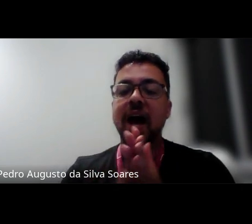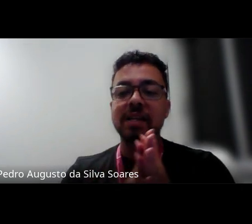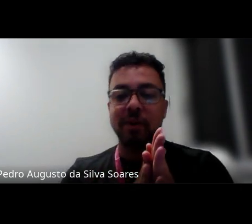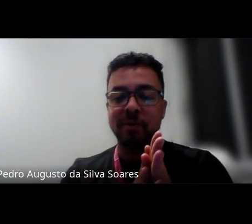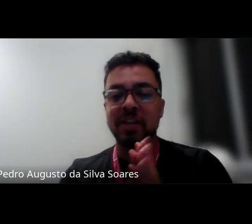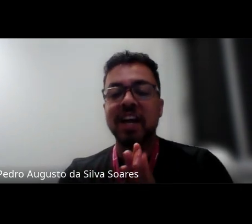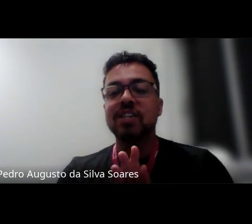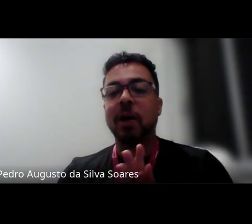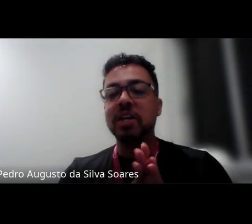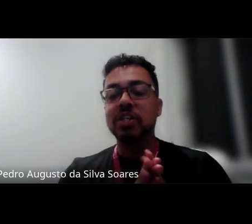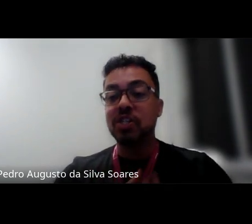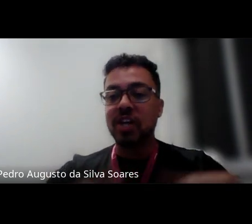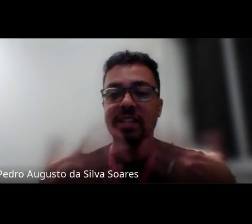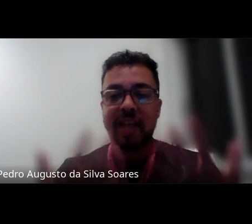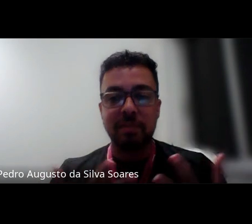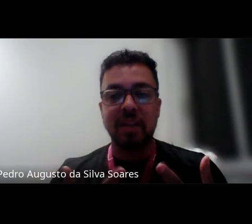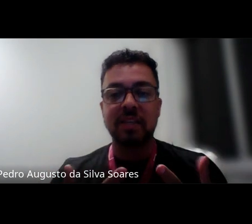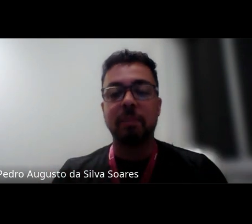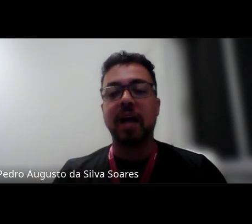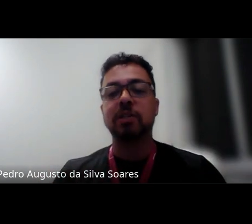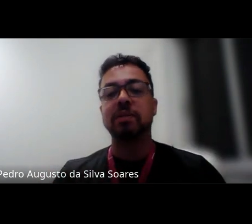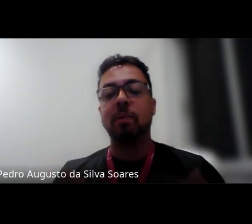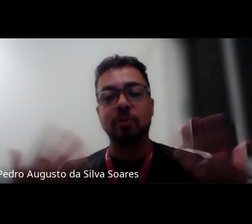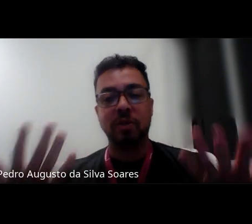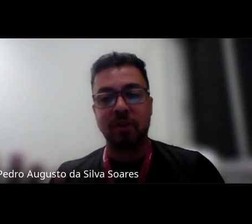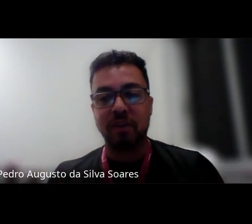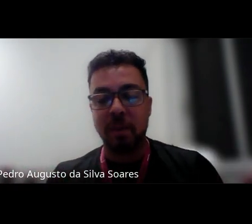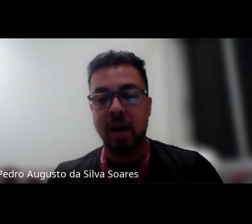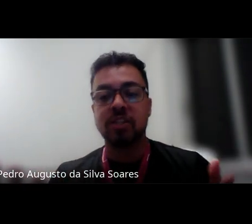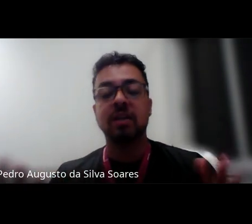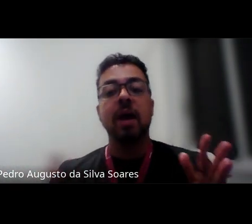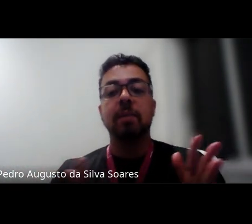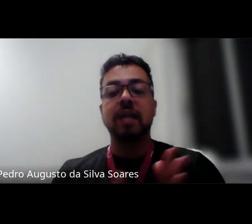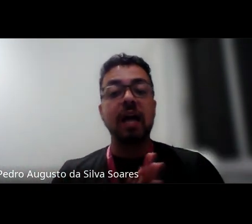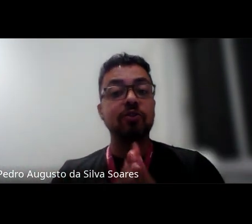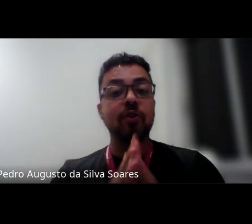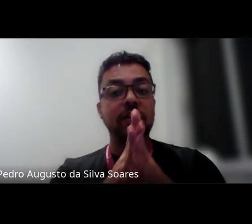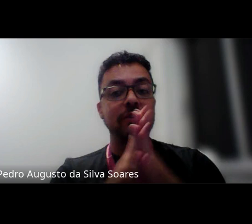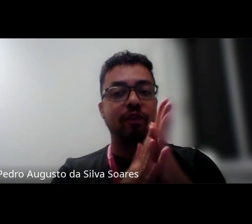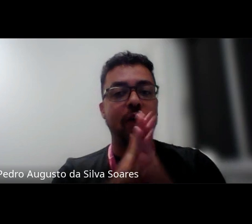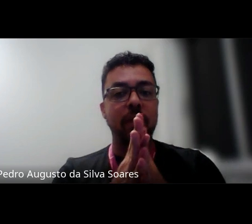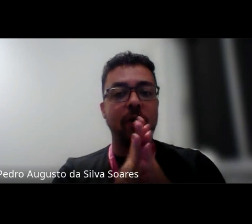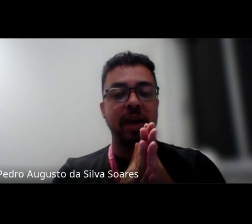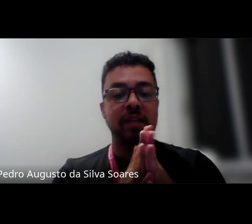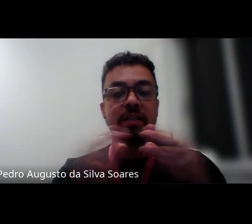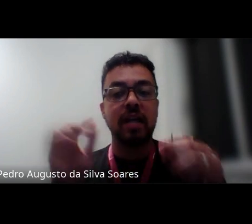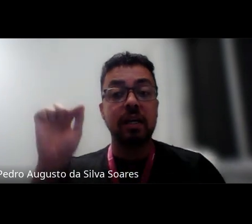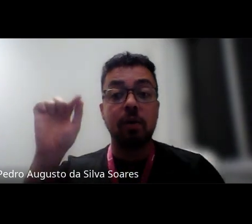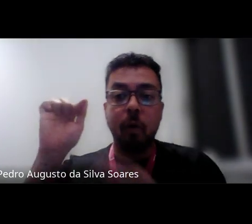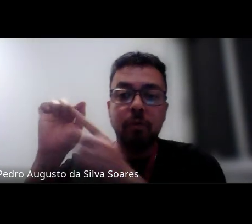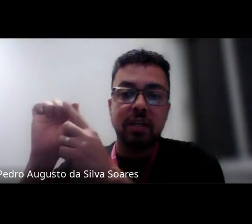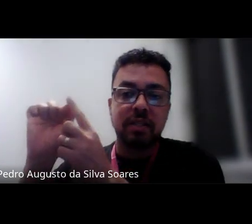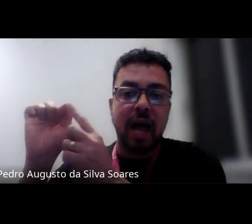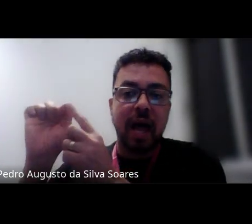lavar as mãos. Geralmente, a gente já sabe, né, essa prática, principalmente o pessoal da enfermagem, mas será que eu estou lavando de forma correta? Será